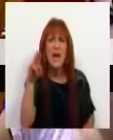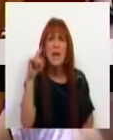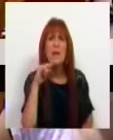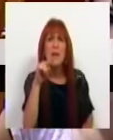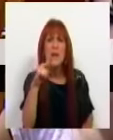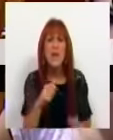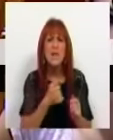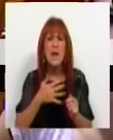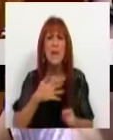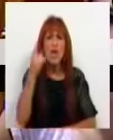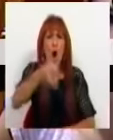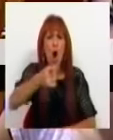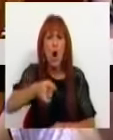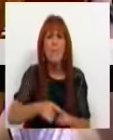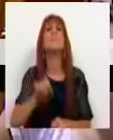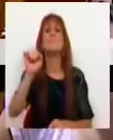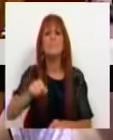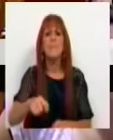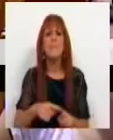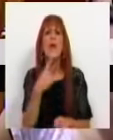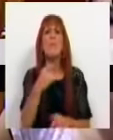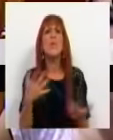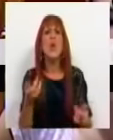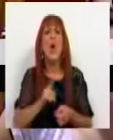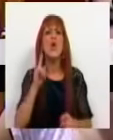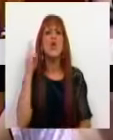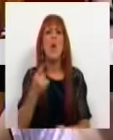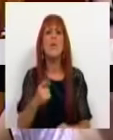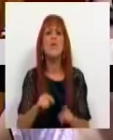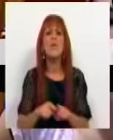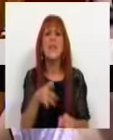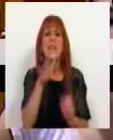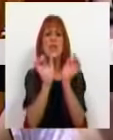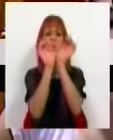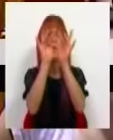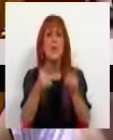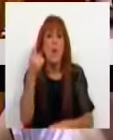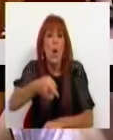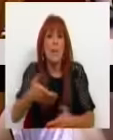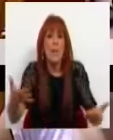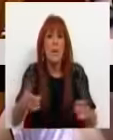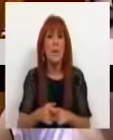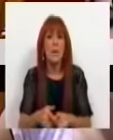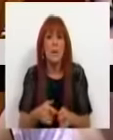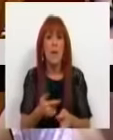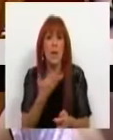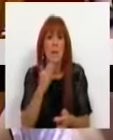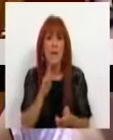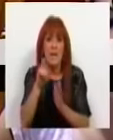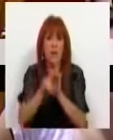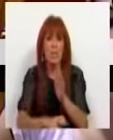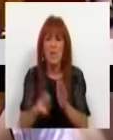diz-se assim: as empresas estão obrigadas? Sim. Pergunta: e qual é a obrigatoriedade? Diz o site: essa obrigatoriedade dependerá da